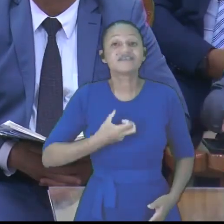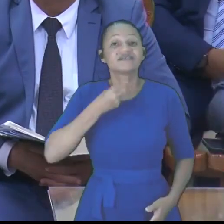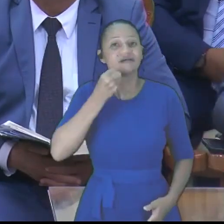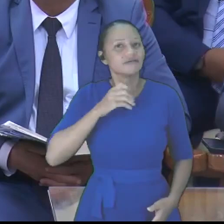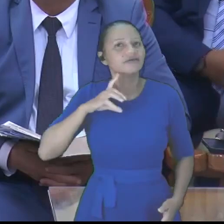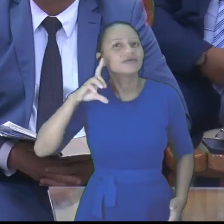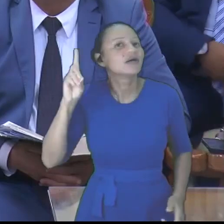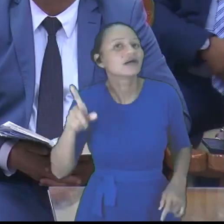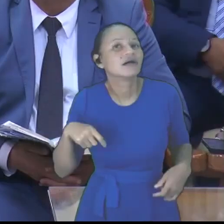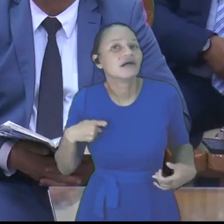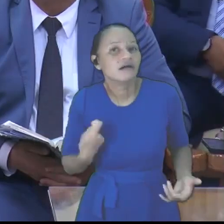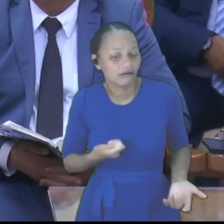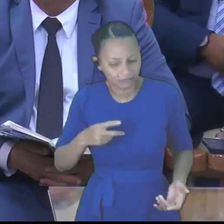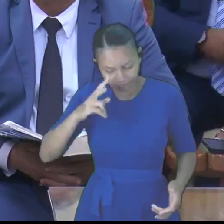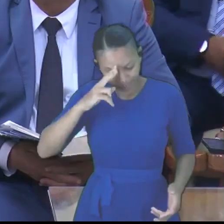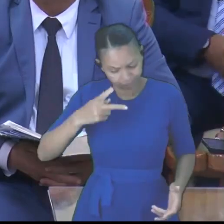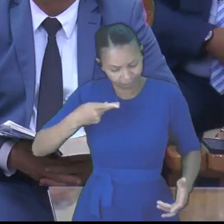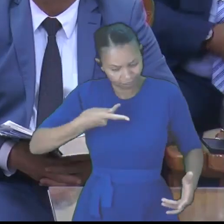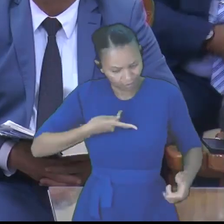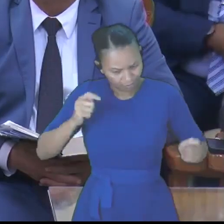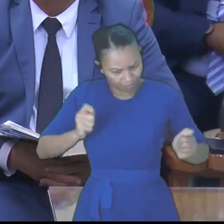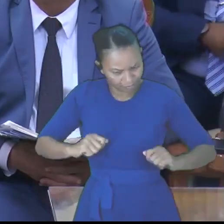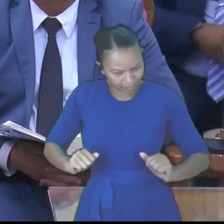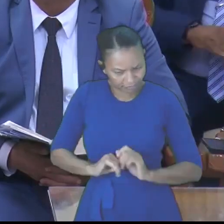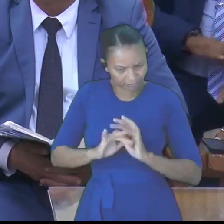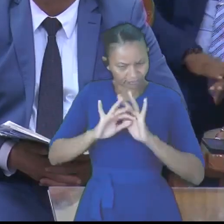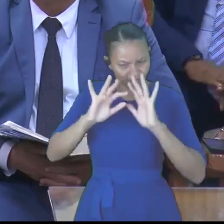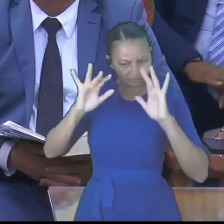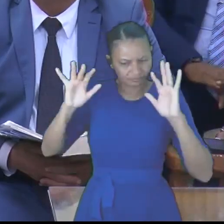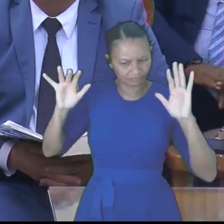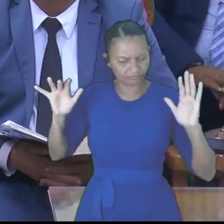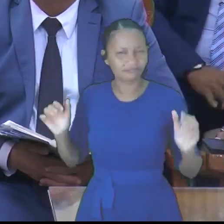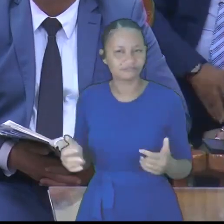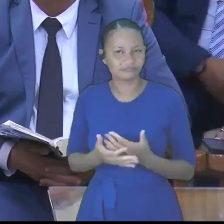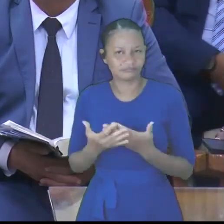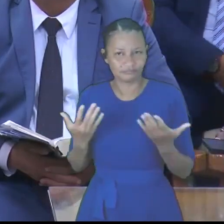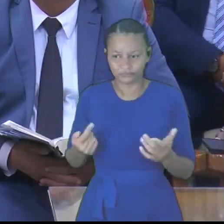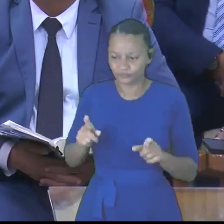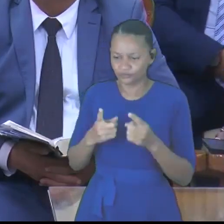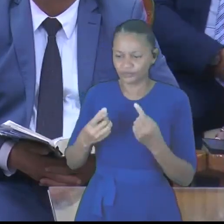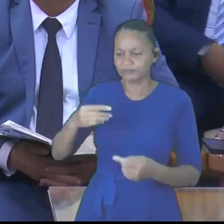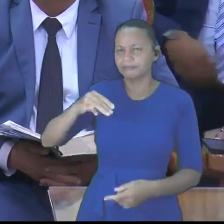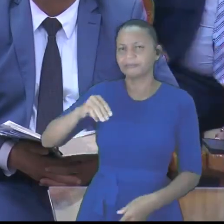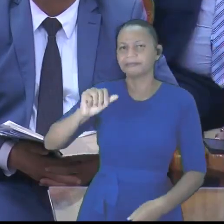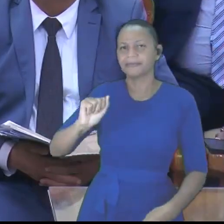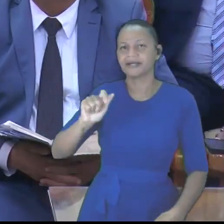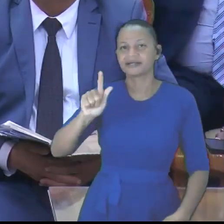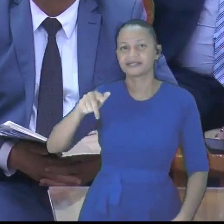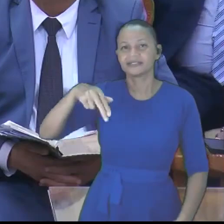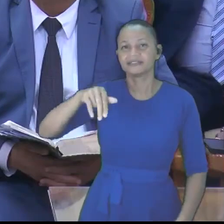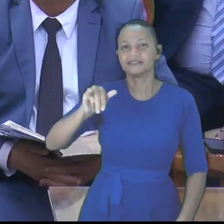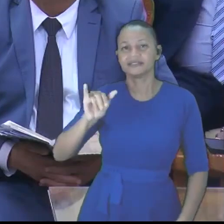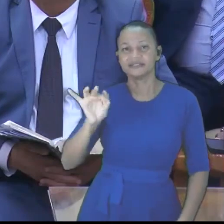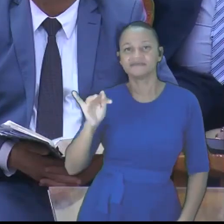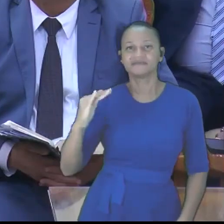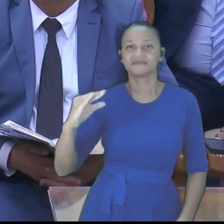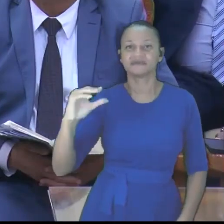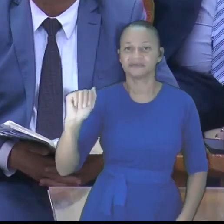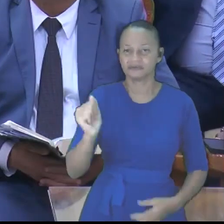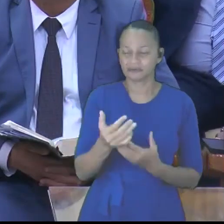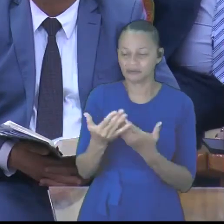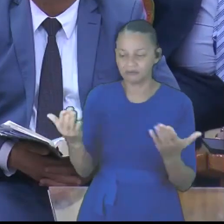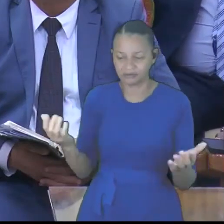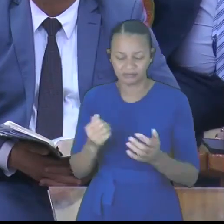Salvador? Ela própria glorificou Jesus. No hino, no Magnífica, ela glorificou Jesus. Então a nossa igreja não é, a verdadeira igreja